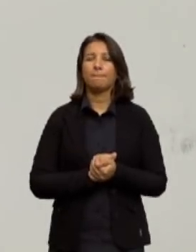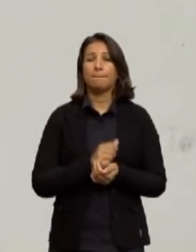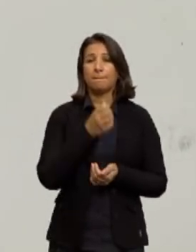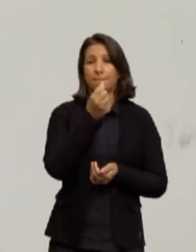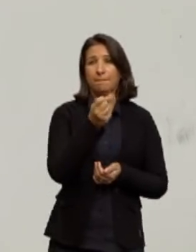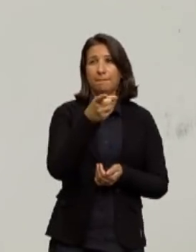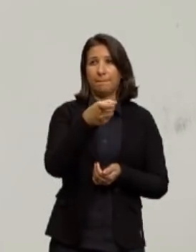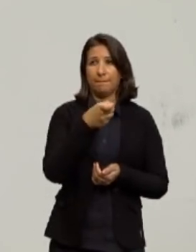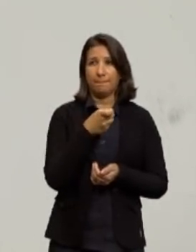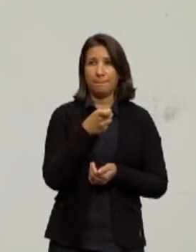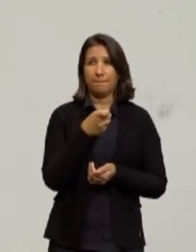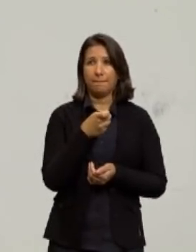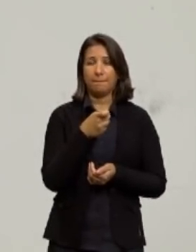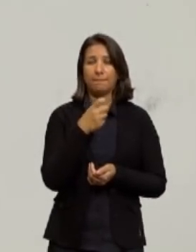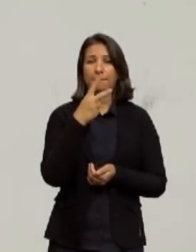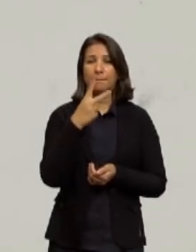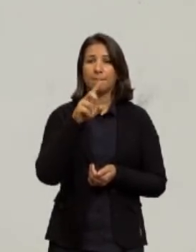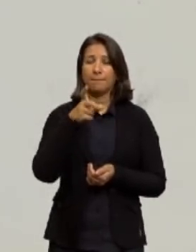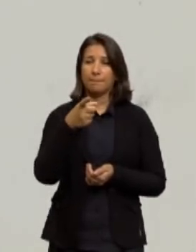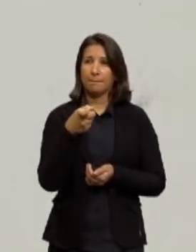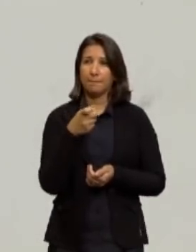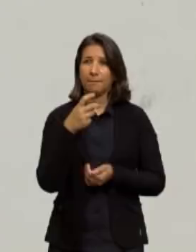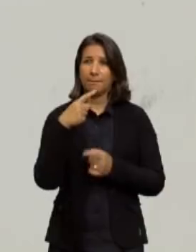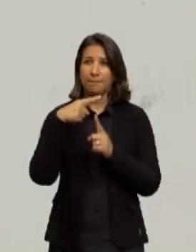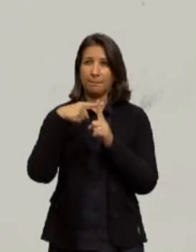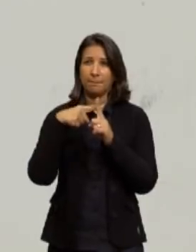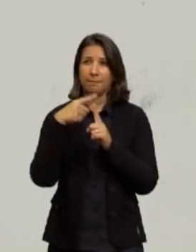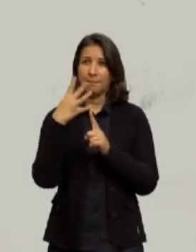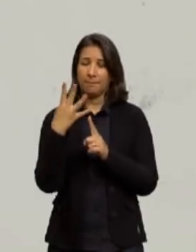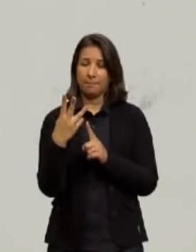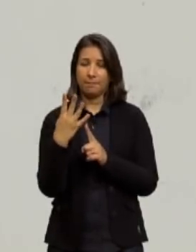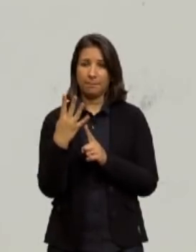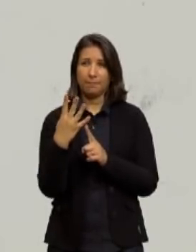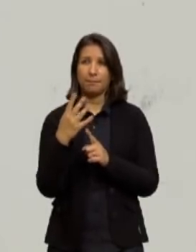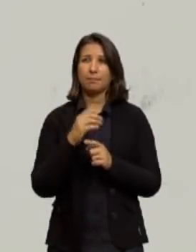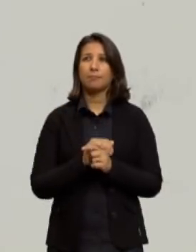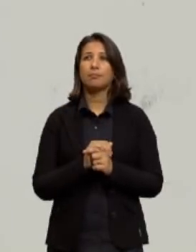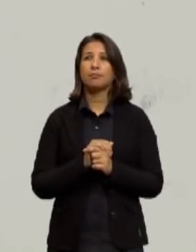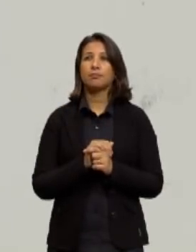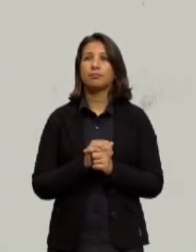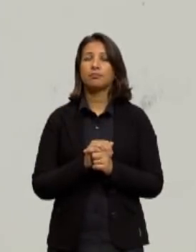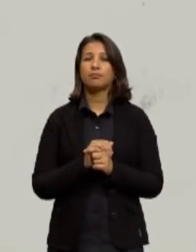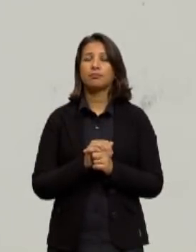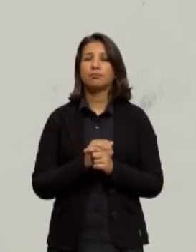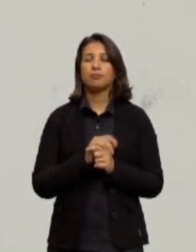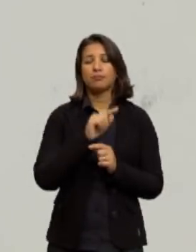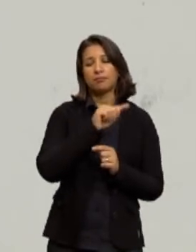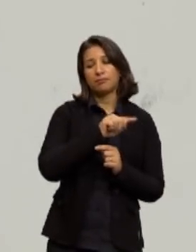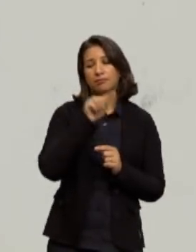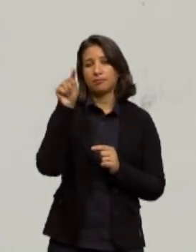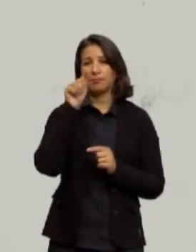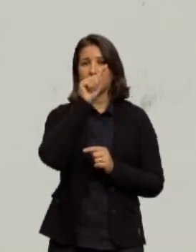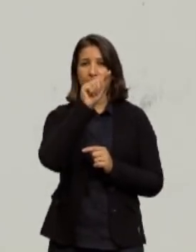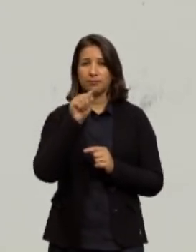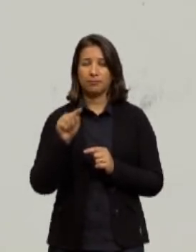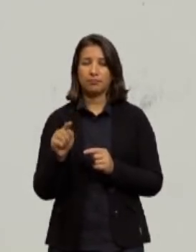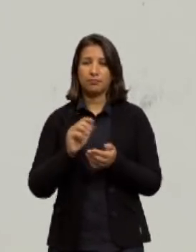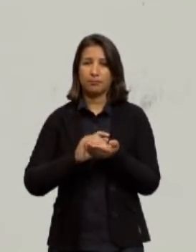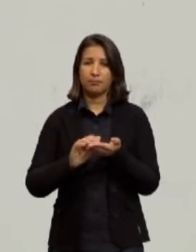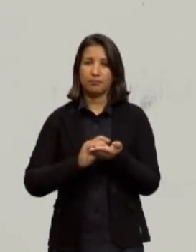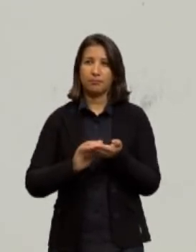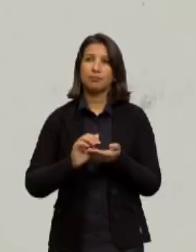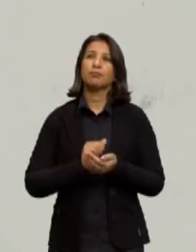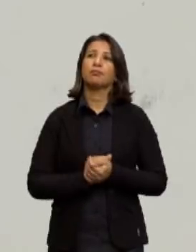e multiplica-o 2x mais 4 denominador vezes o numerador da outra é